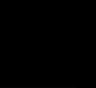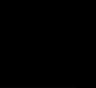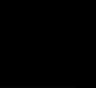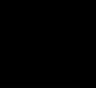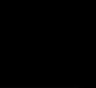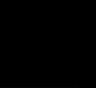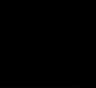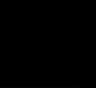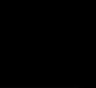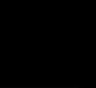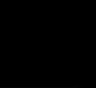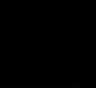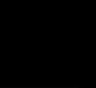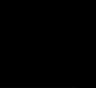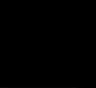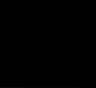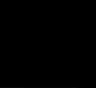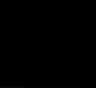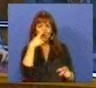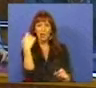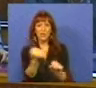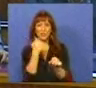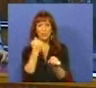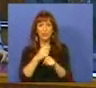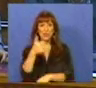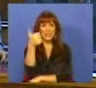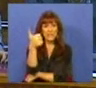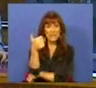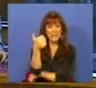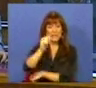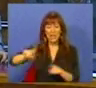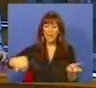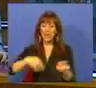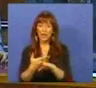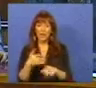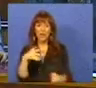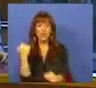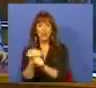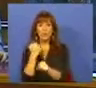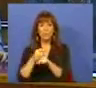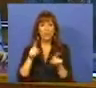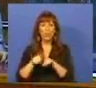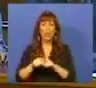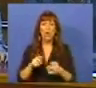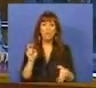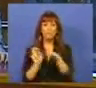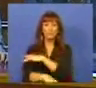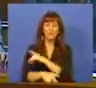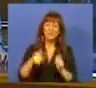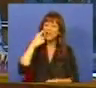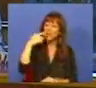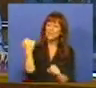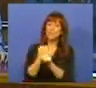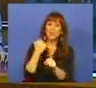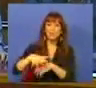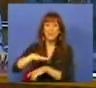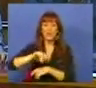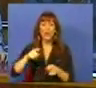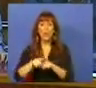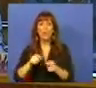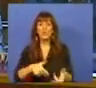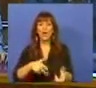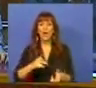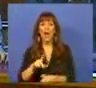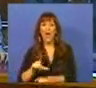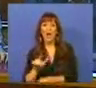ao setor metalúrgico, dos trabalhadores do calçado aos trabalhadores do metro, dos trabalhadores do arsenal